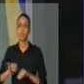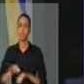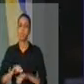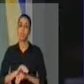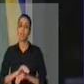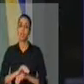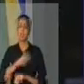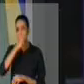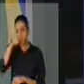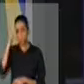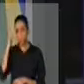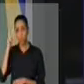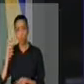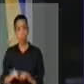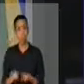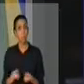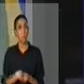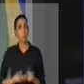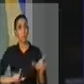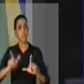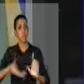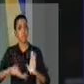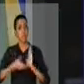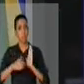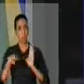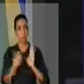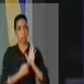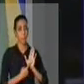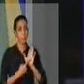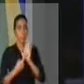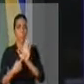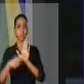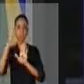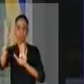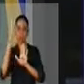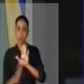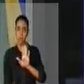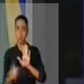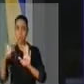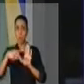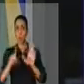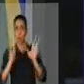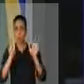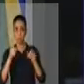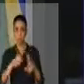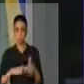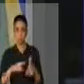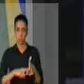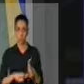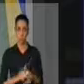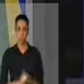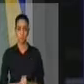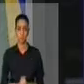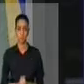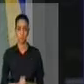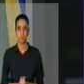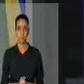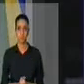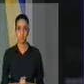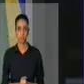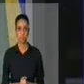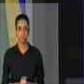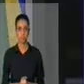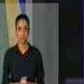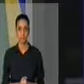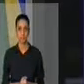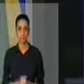Brasil, através da TV Câmara, essa situação, para que, deputado Narciso, o senhor que fala que já falou